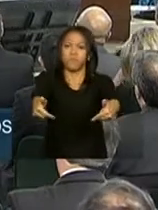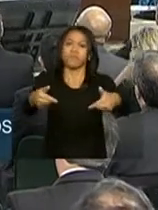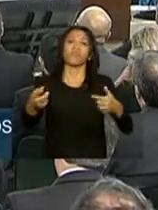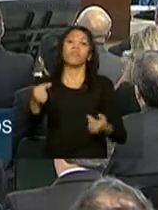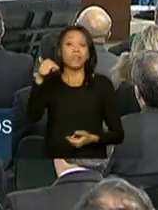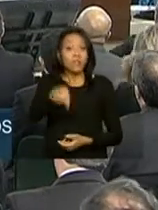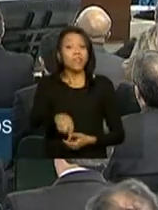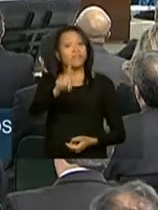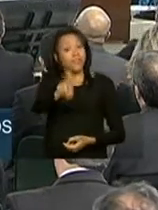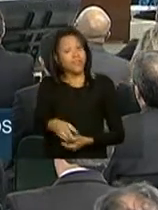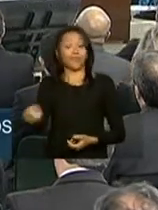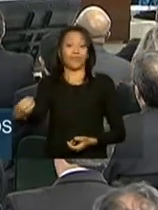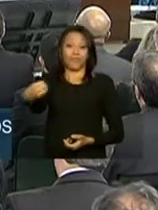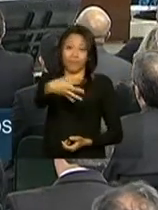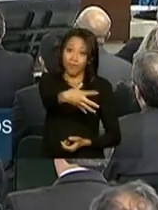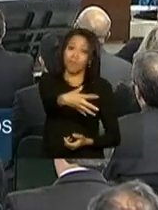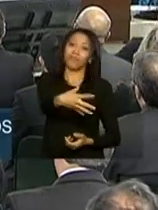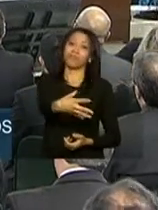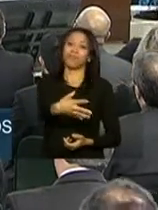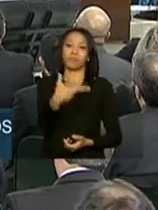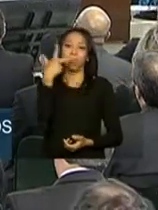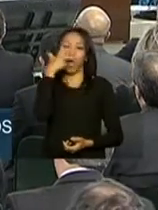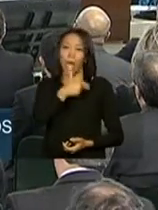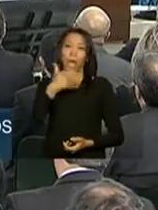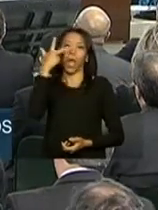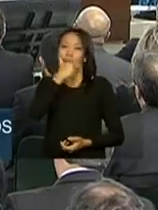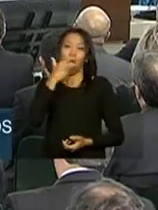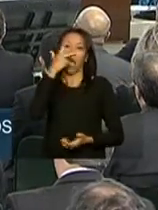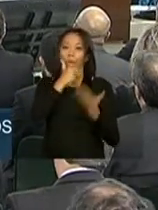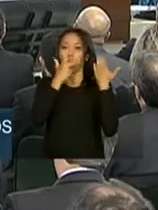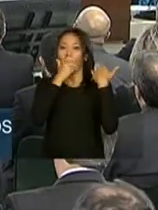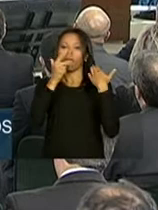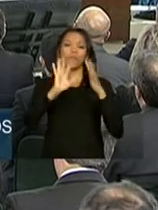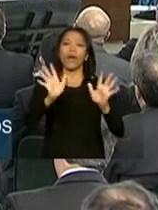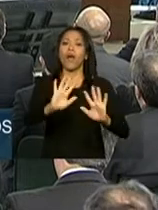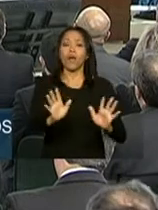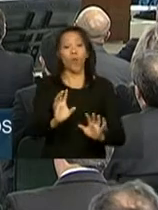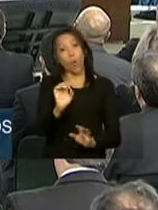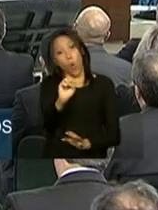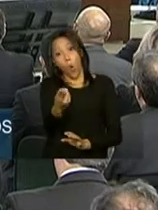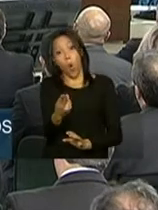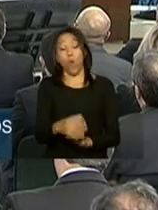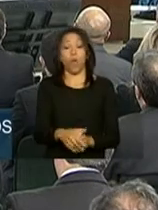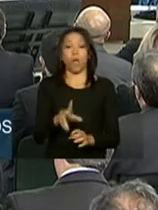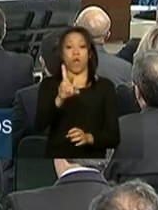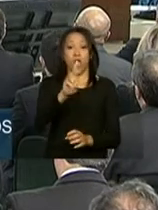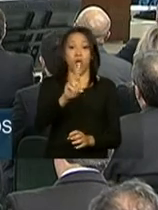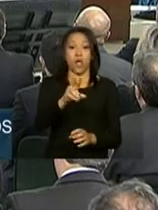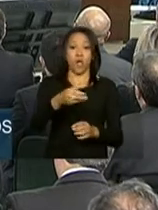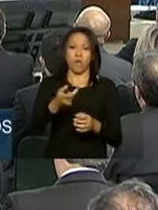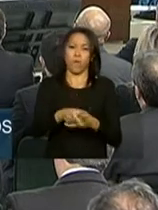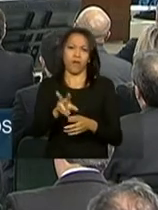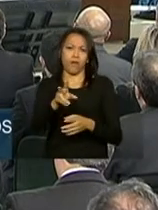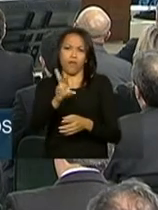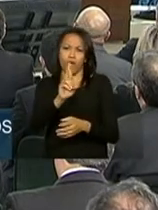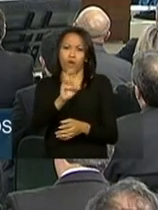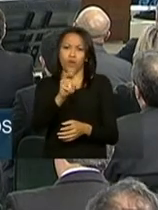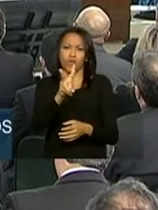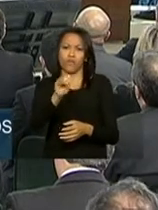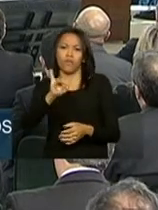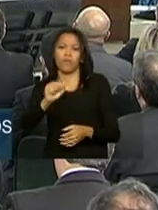Isso é o novo. Não estaremos lançando, por exemplo, uma rodovia ou um monumento Dilma Rousseff.